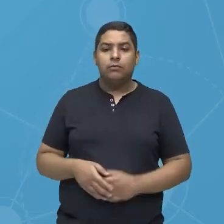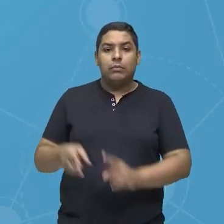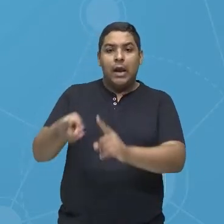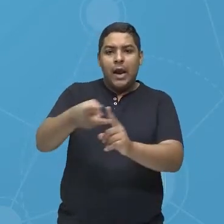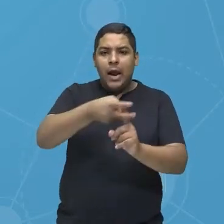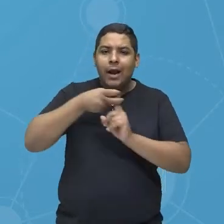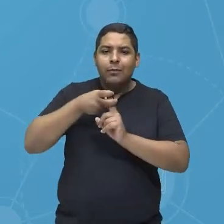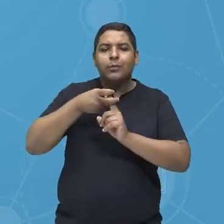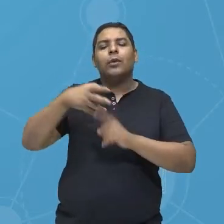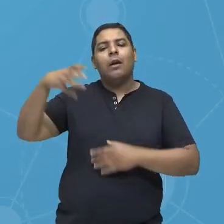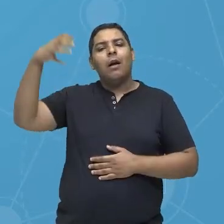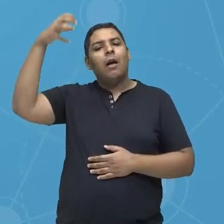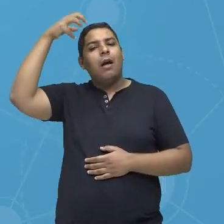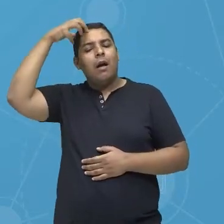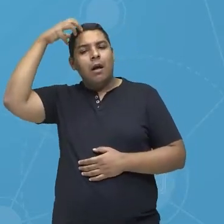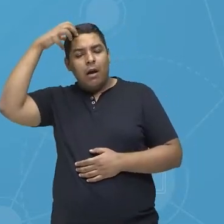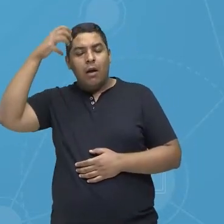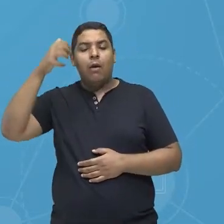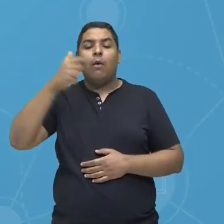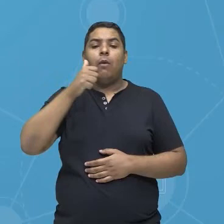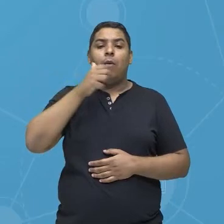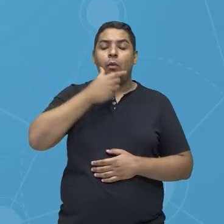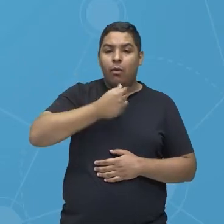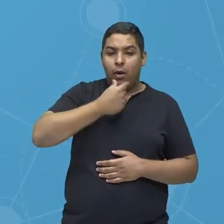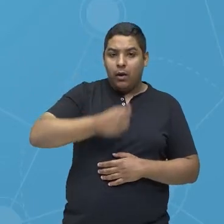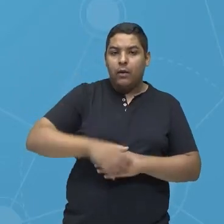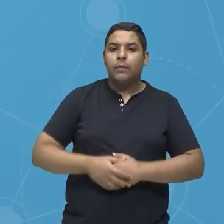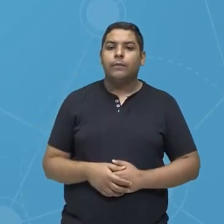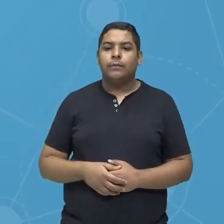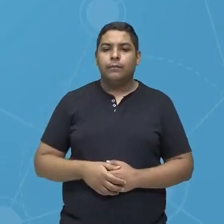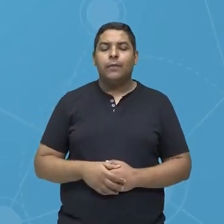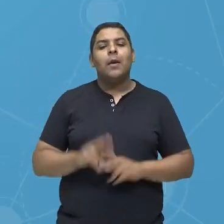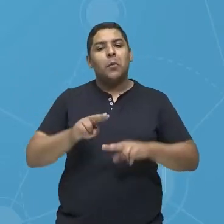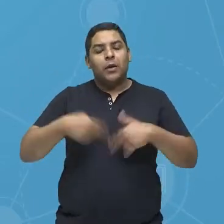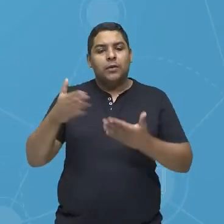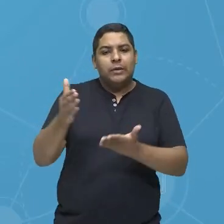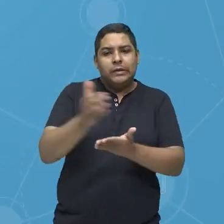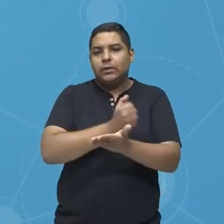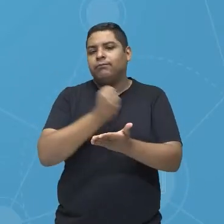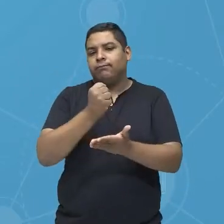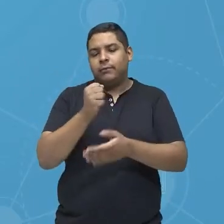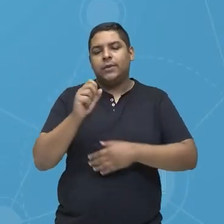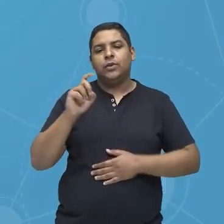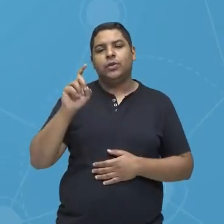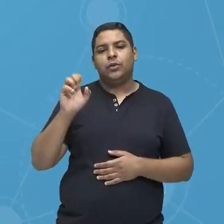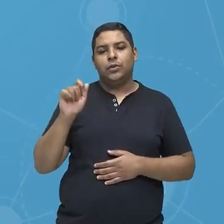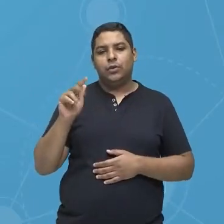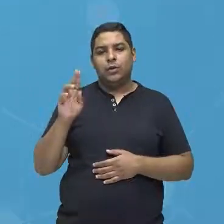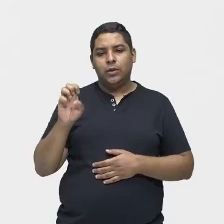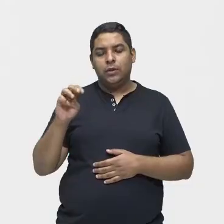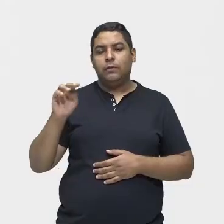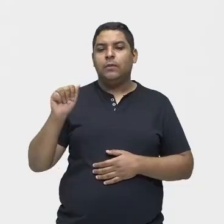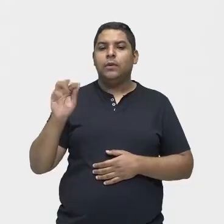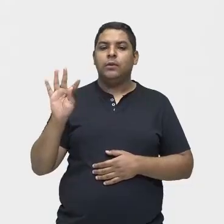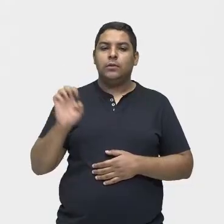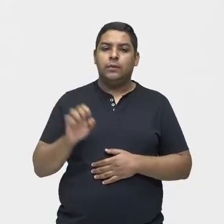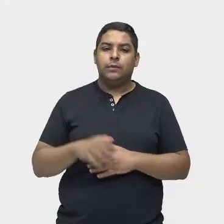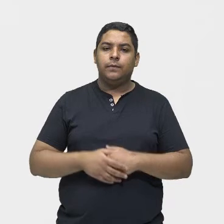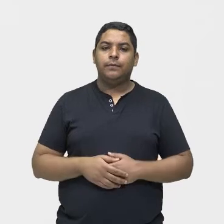Ok? Então, essa é a movimentação das peças. E agora vamos continuar, vamos ver outros